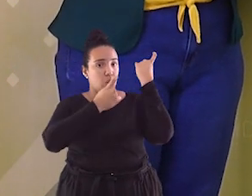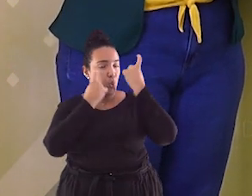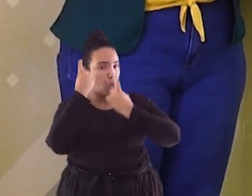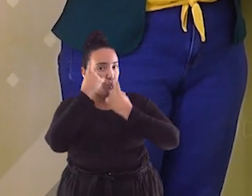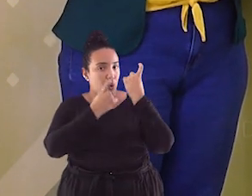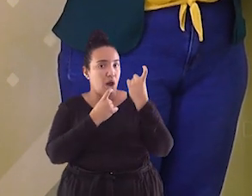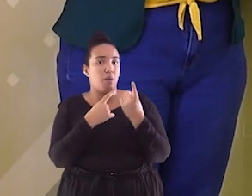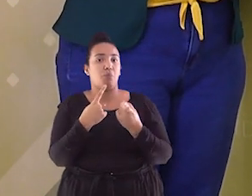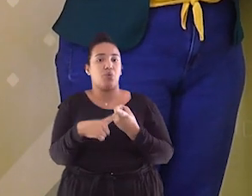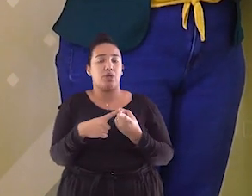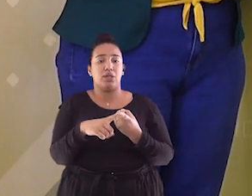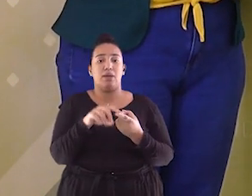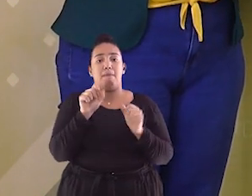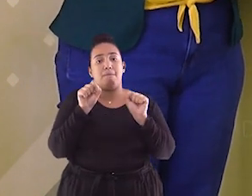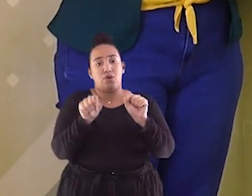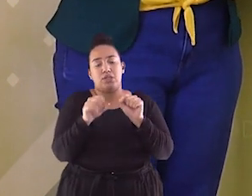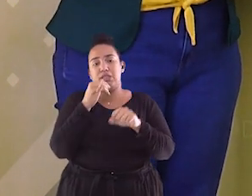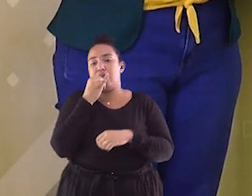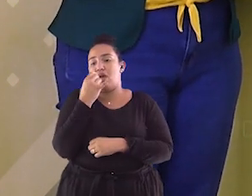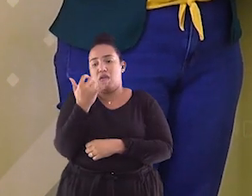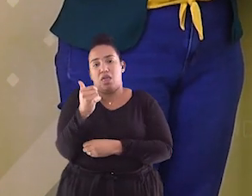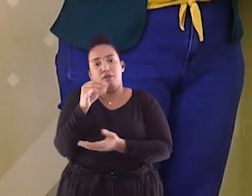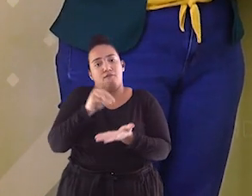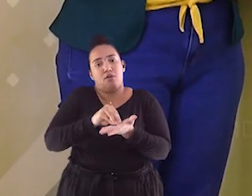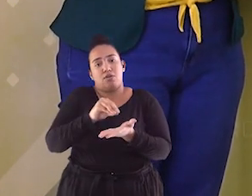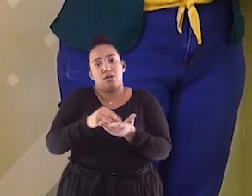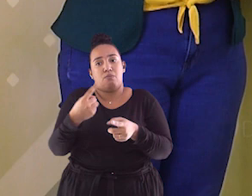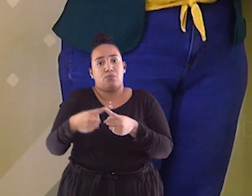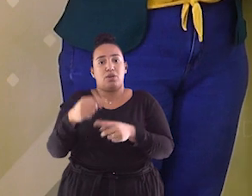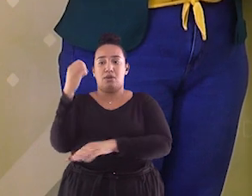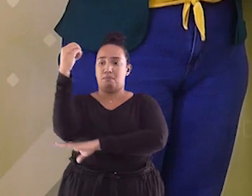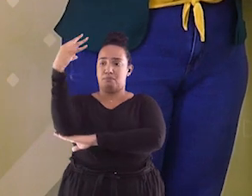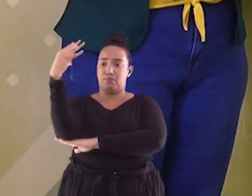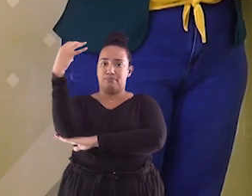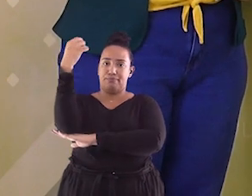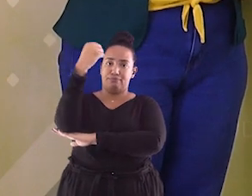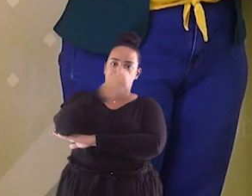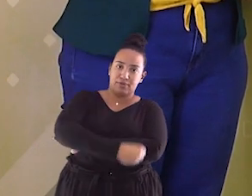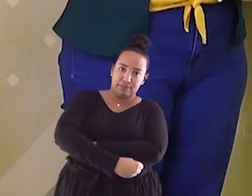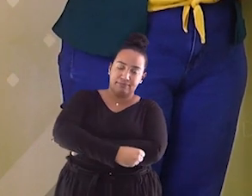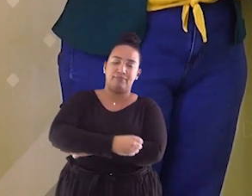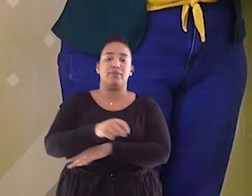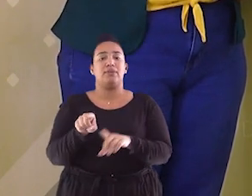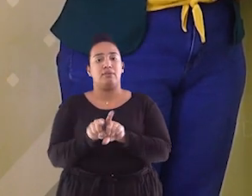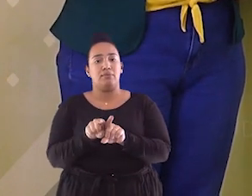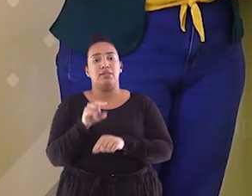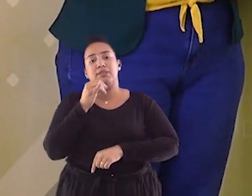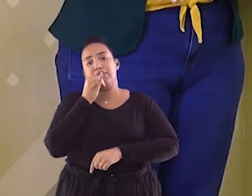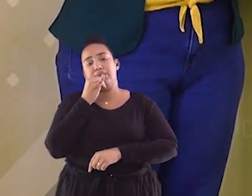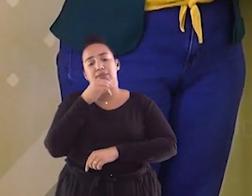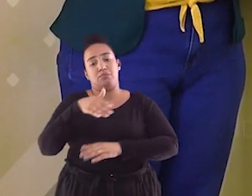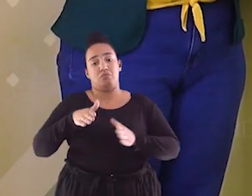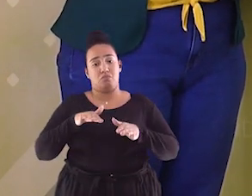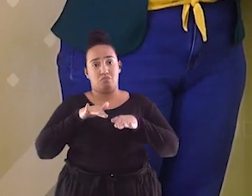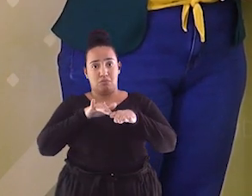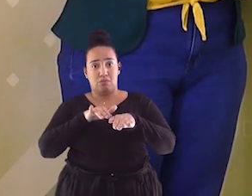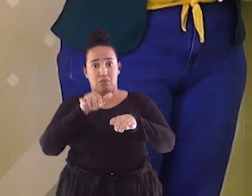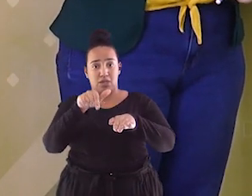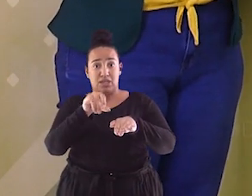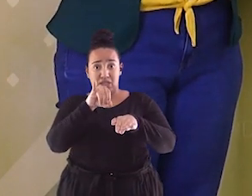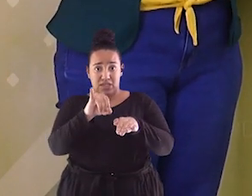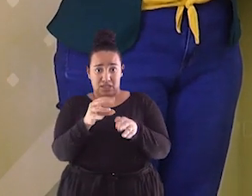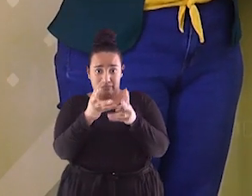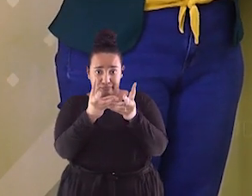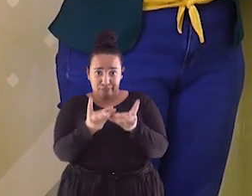preocupação em ficarem sem energia pela retirada do poste, além dos perigos também da própria pista, que se fosse deteriorando